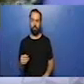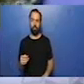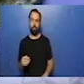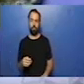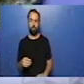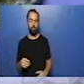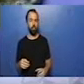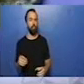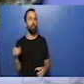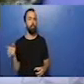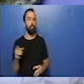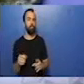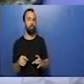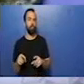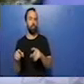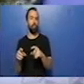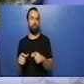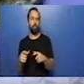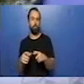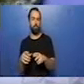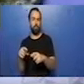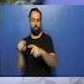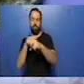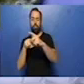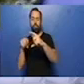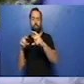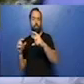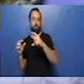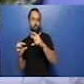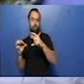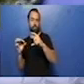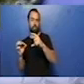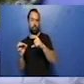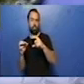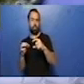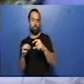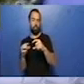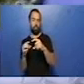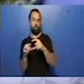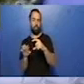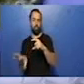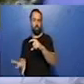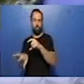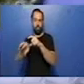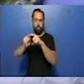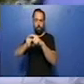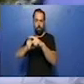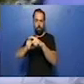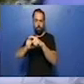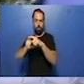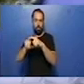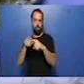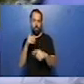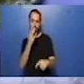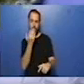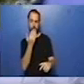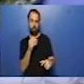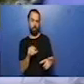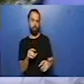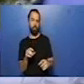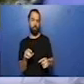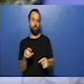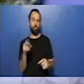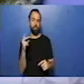de entrada de alimento. Tem dois núcleos, um núcleo responsável pela multiplicação e outro